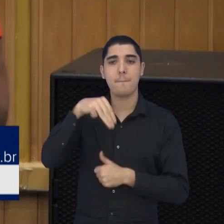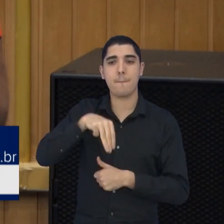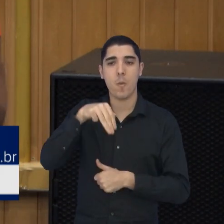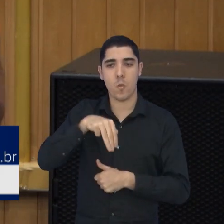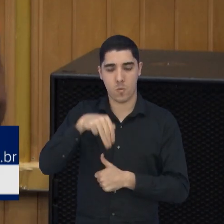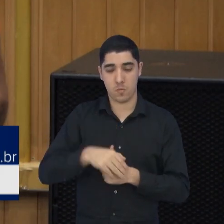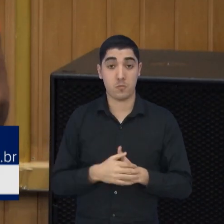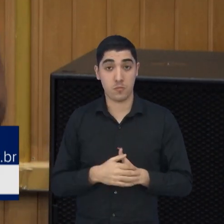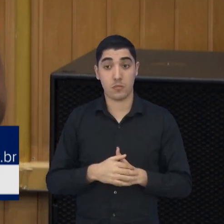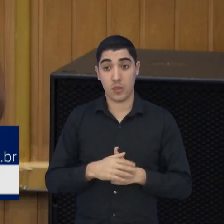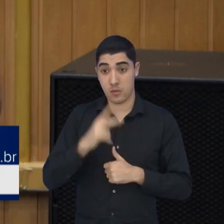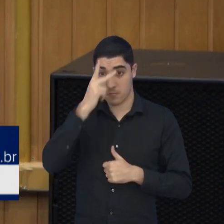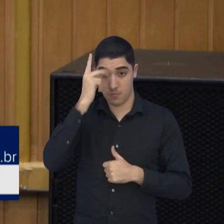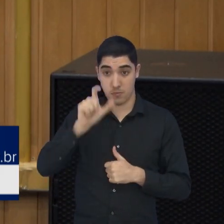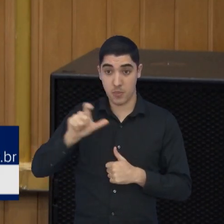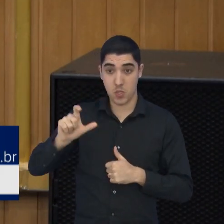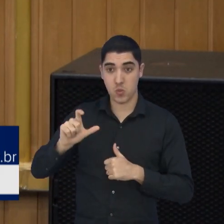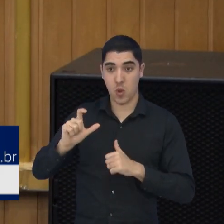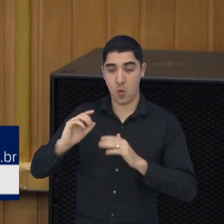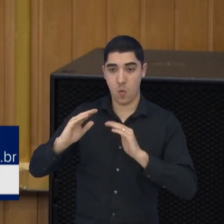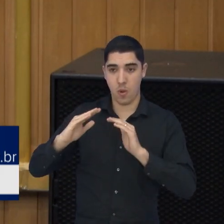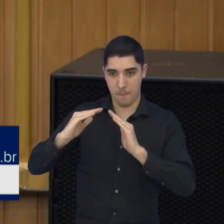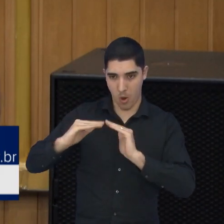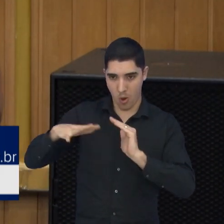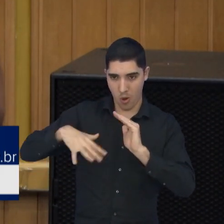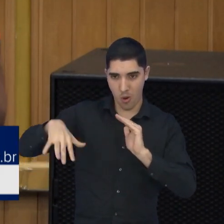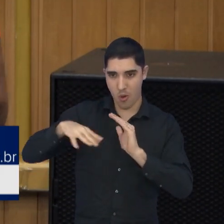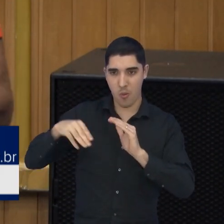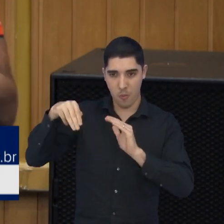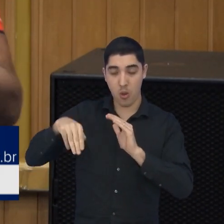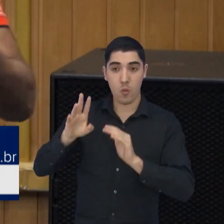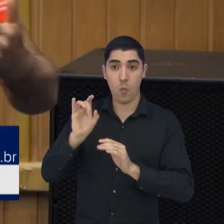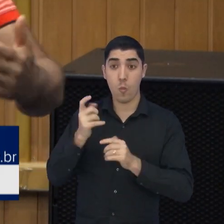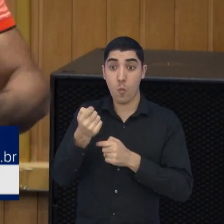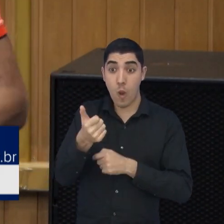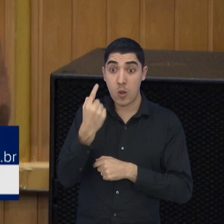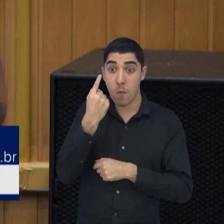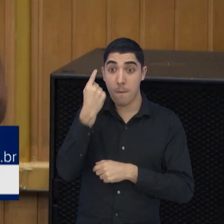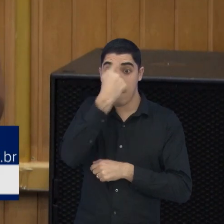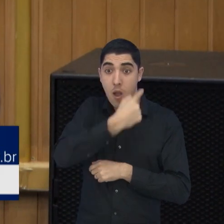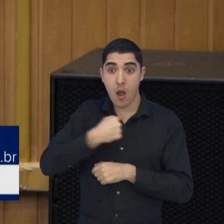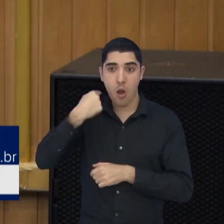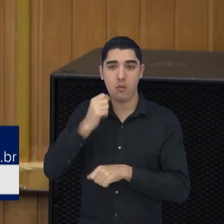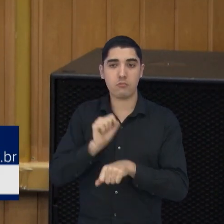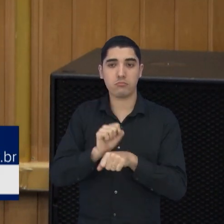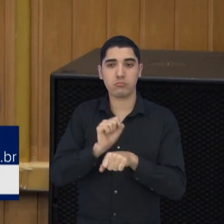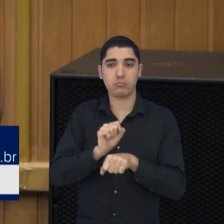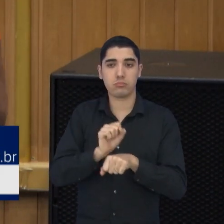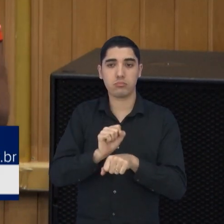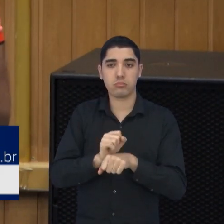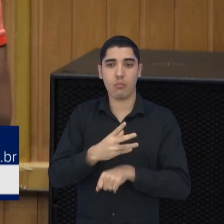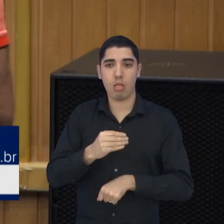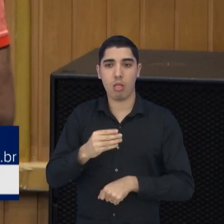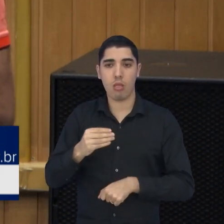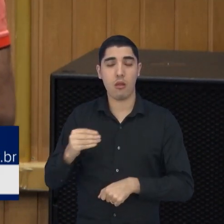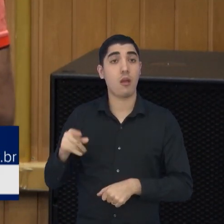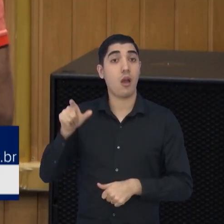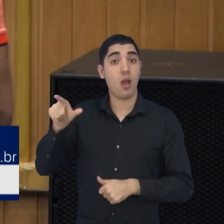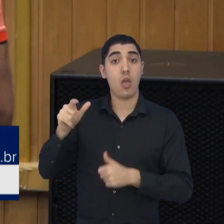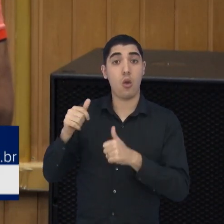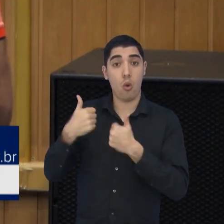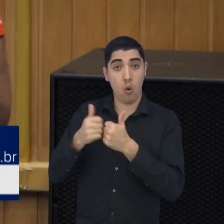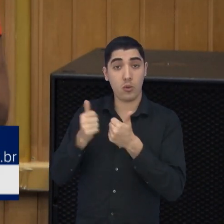os moradores ficou quase 1 hora no ponto esperando, 3 horários falharam. E isso não é a primeira